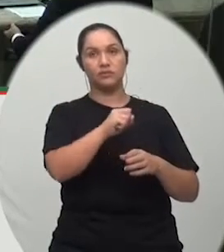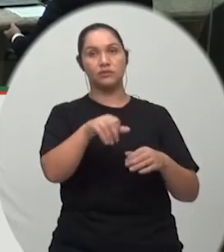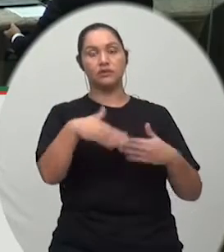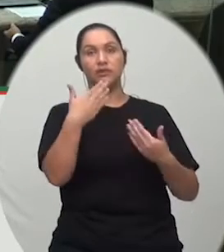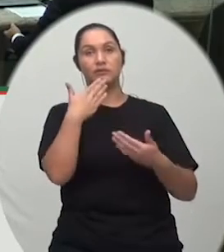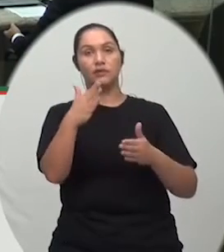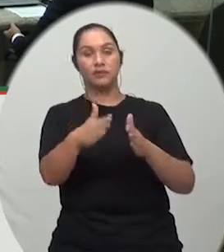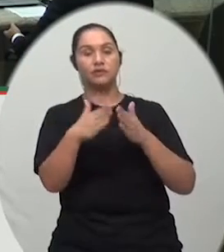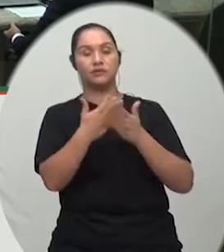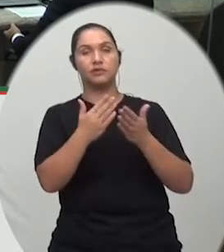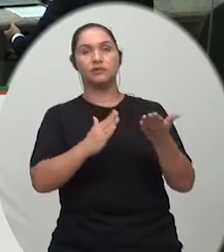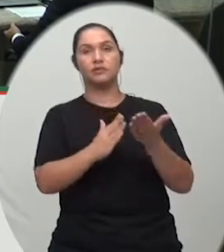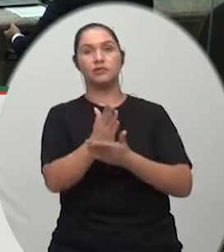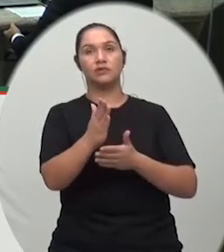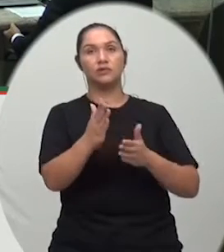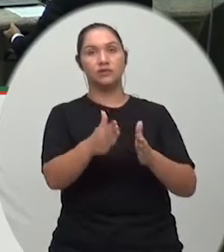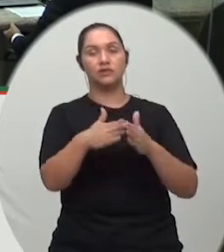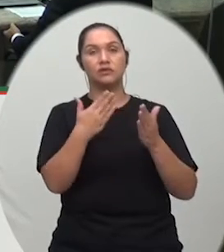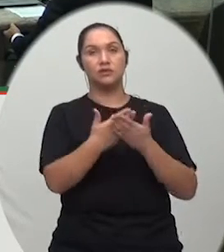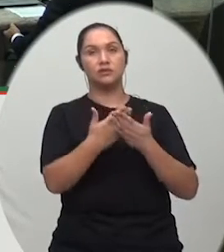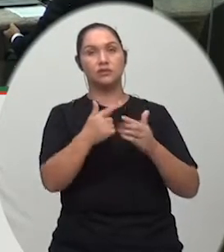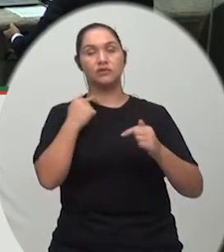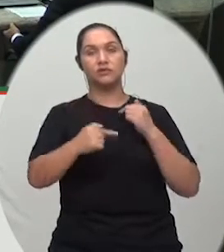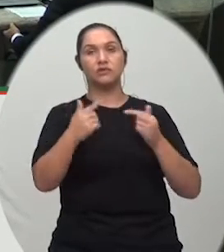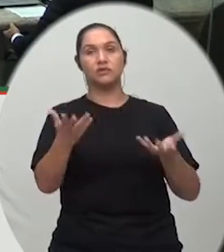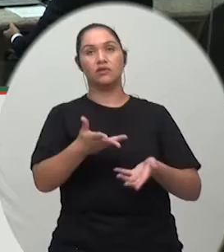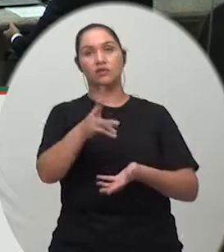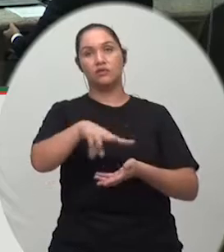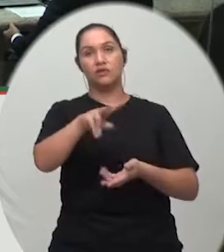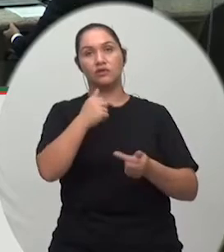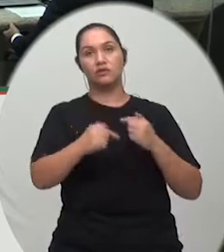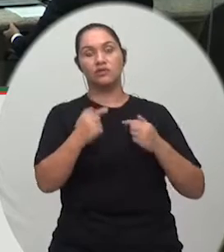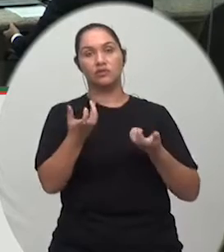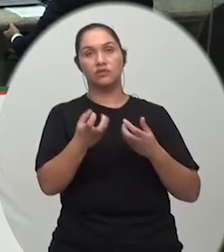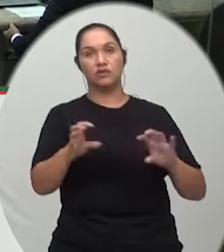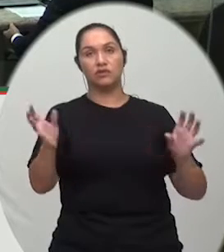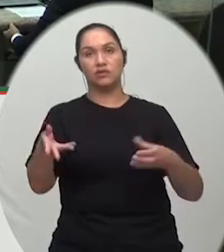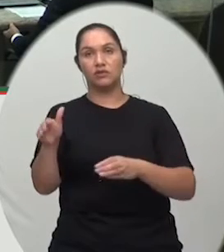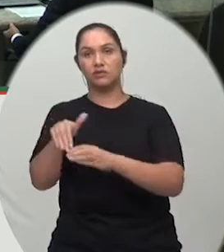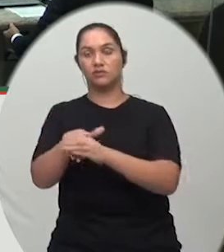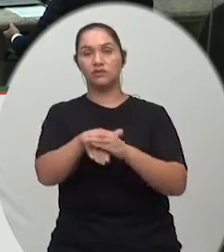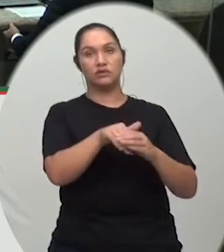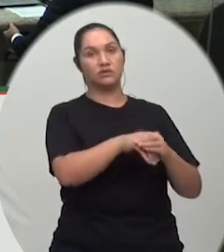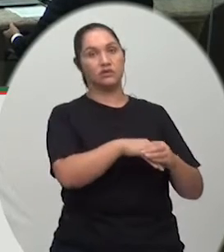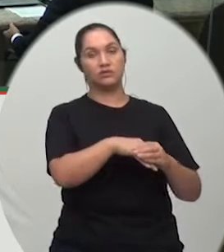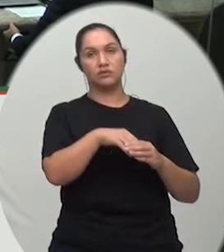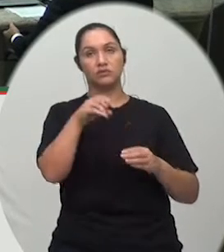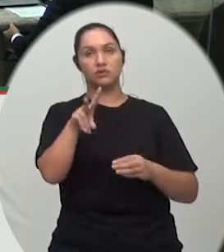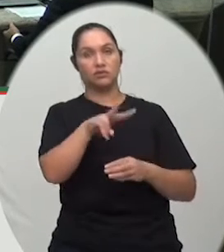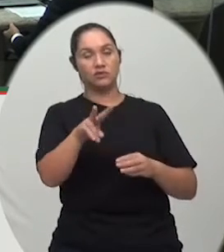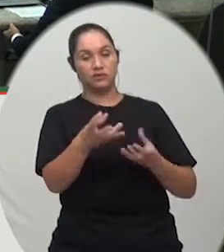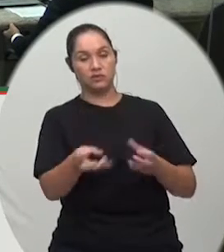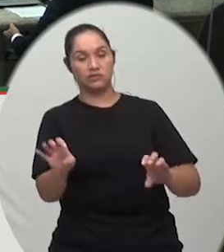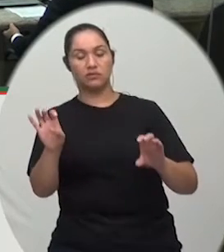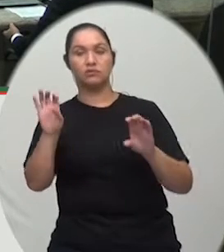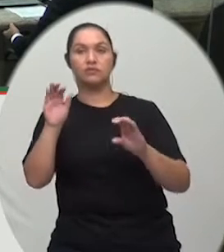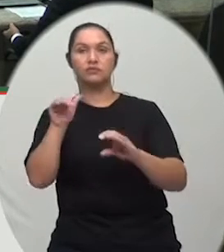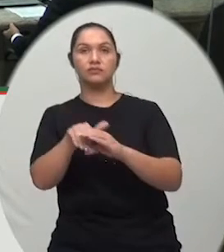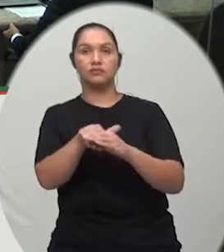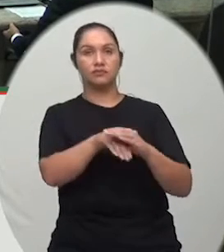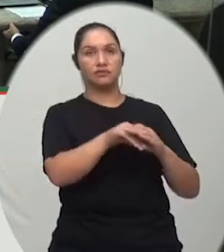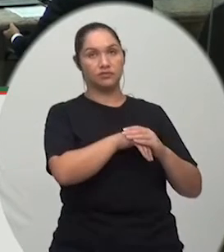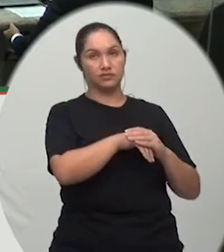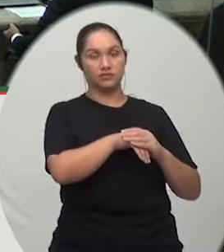O requerimento continua em discussão. Não havendo quem queira discutir, está em votação. Os contrários se